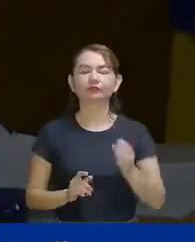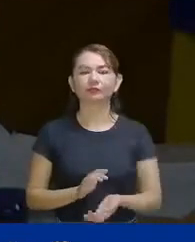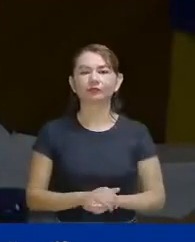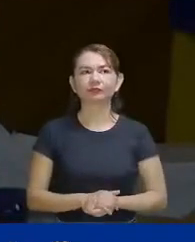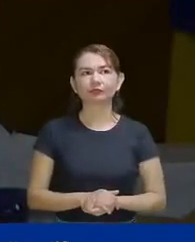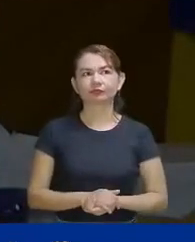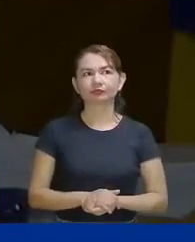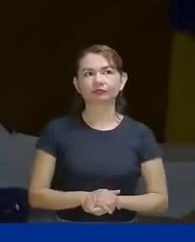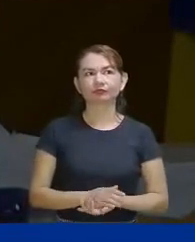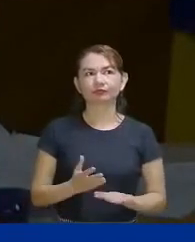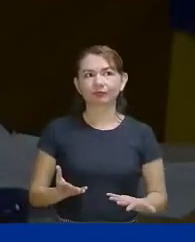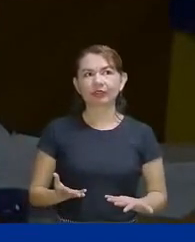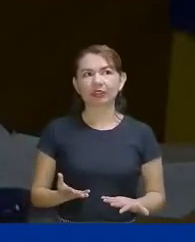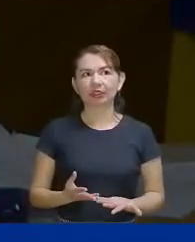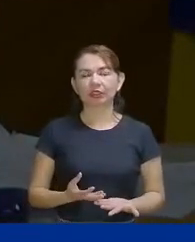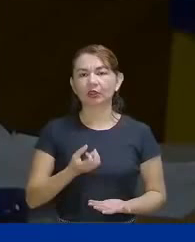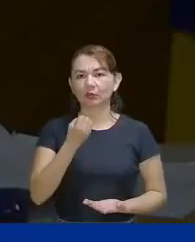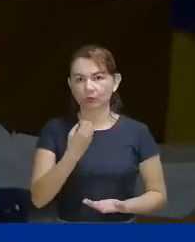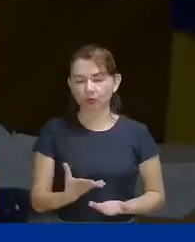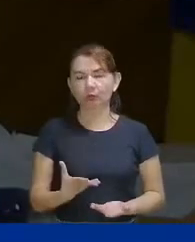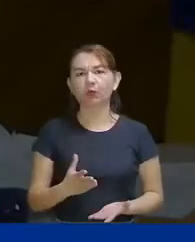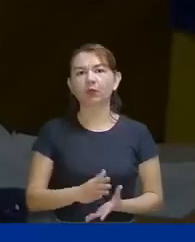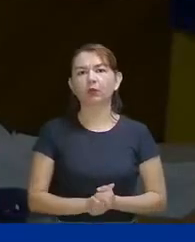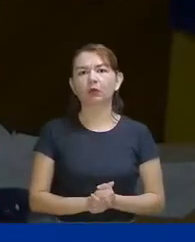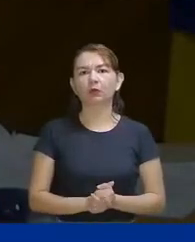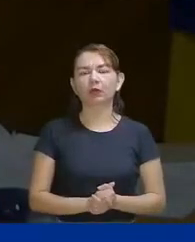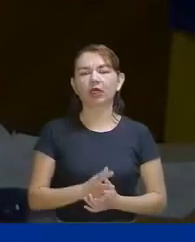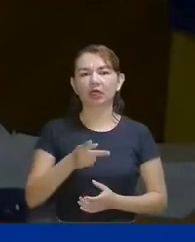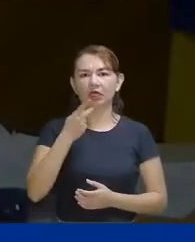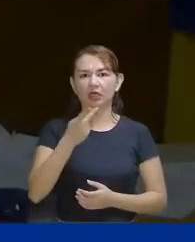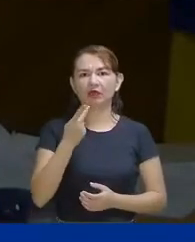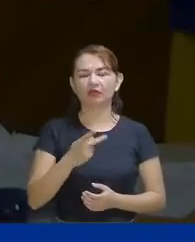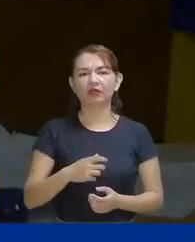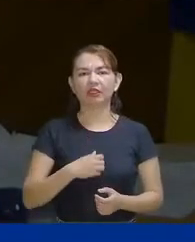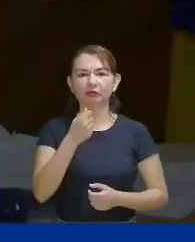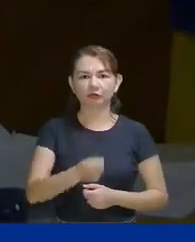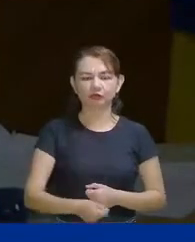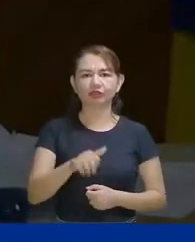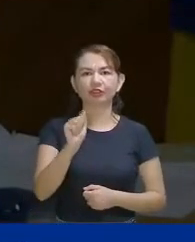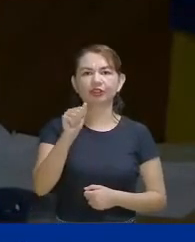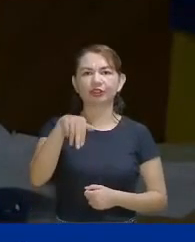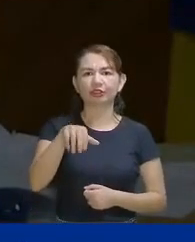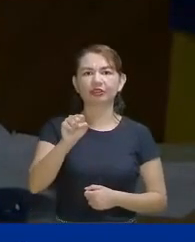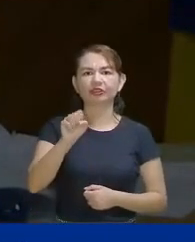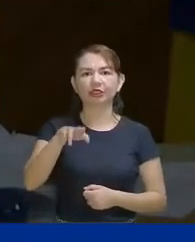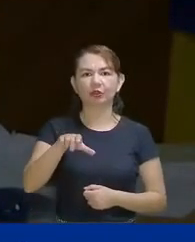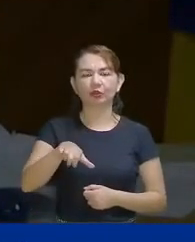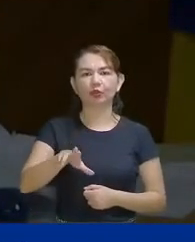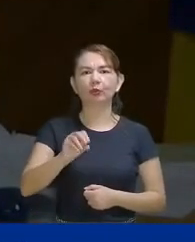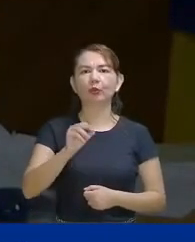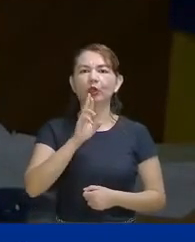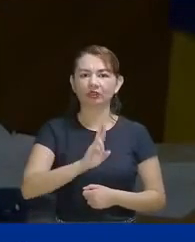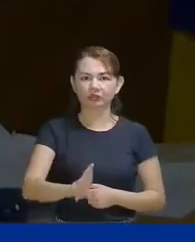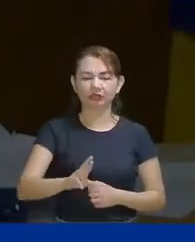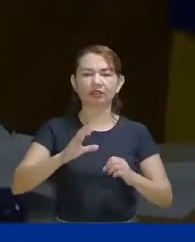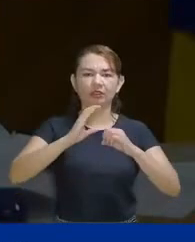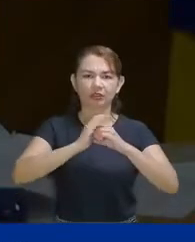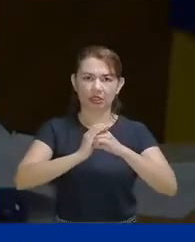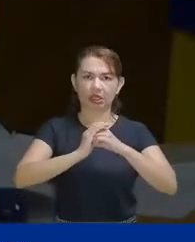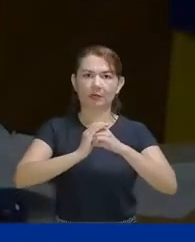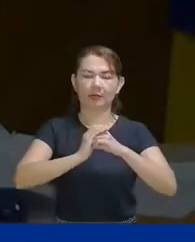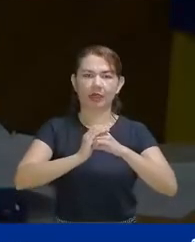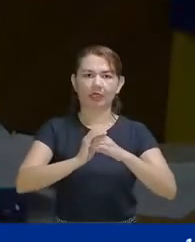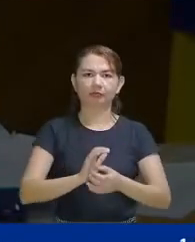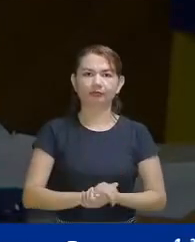a inteligência dos argumentos trazidos pelo ilustre juiz Anselmo Gonçalves e anuncio o resultado. O TRE do